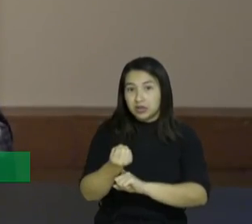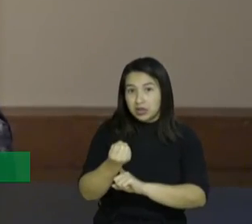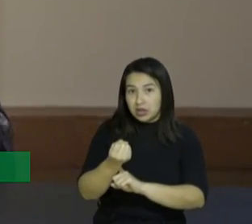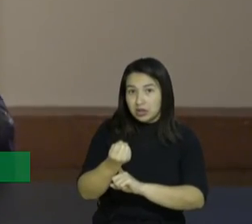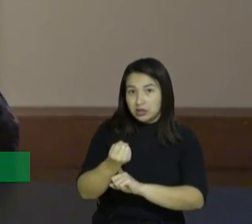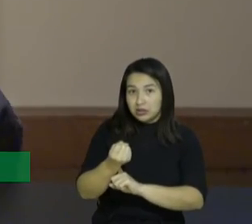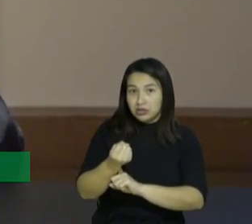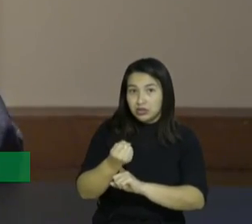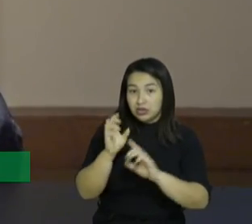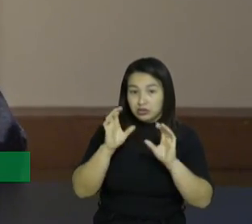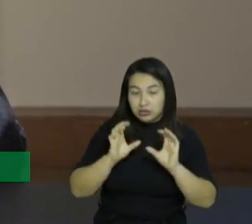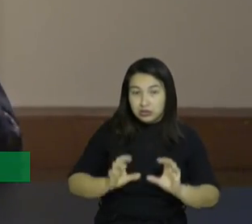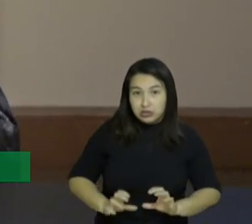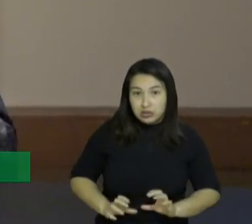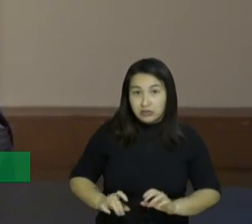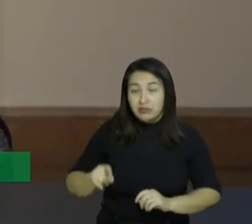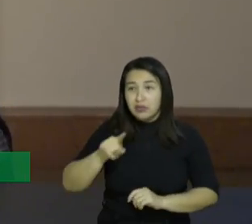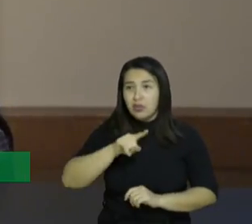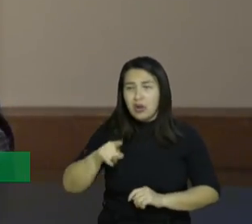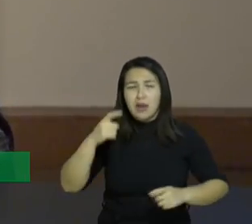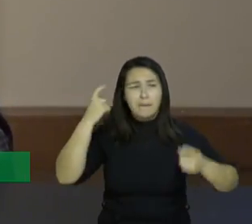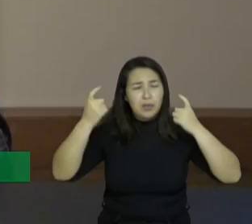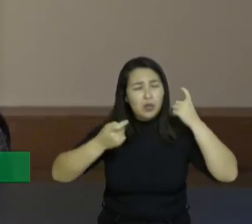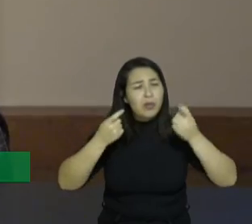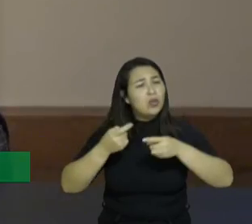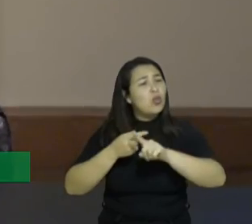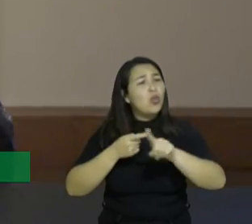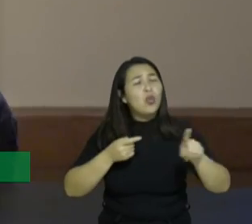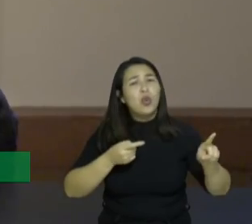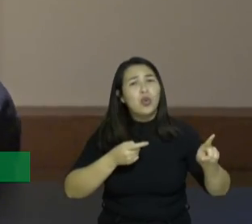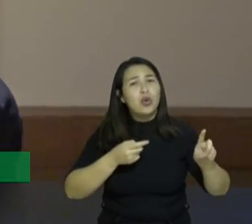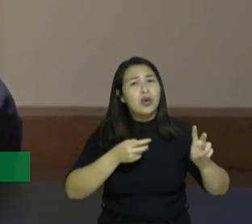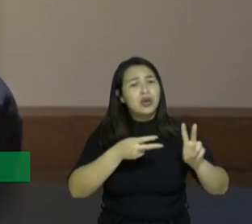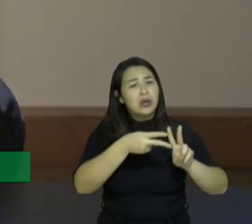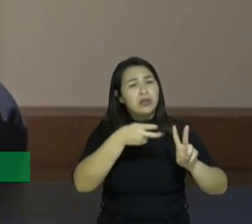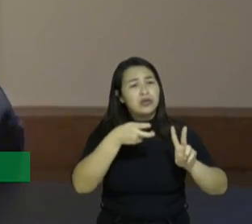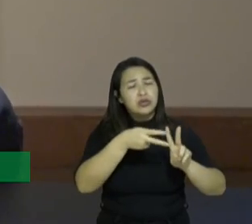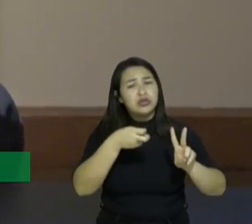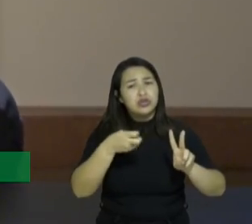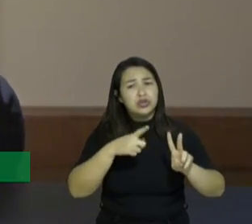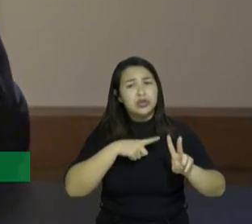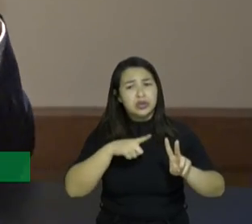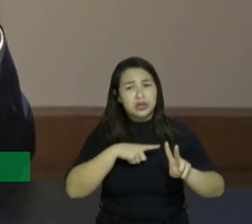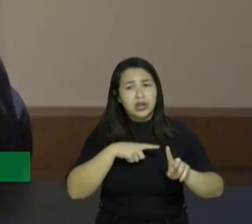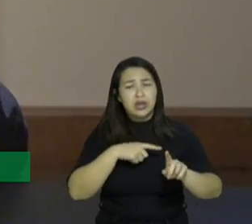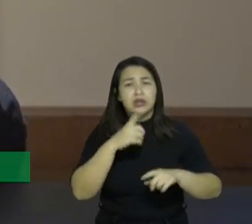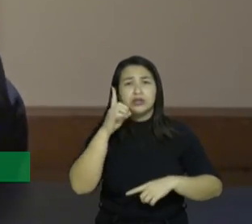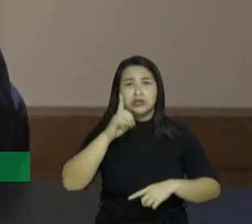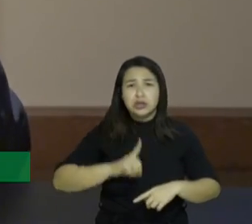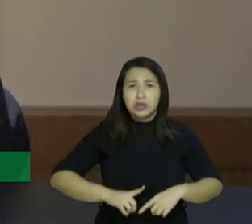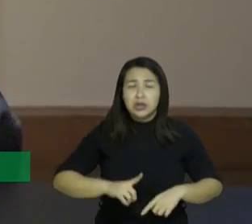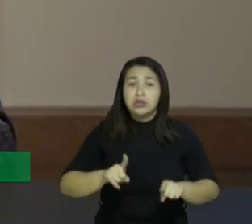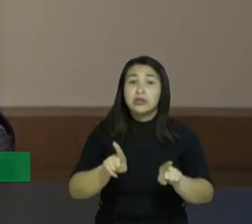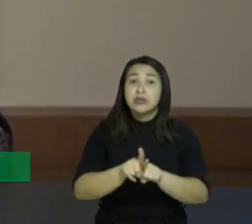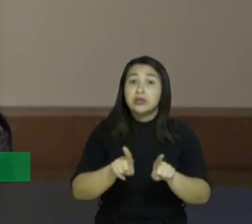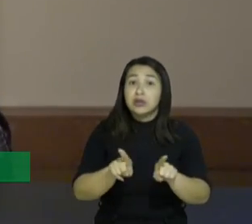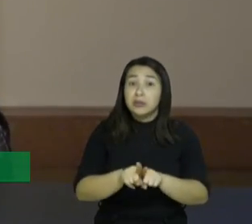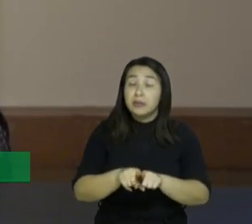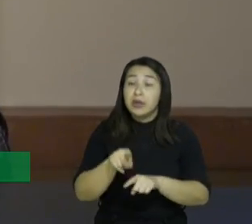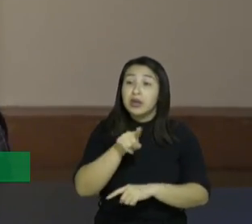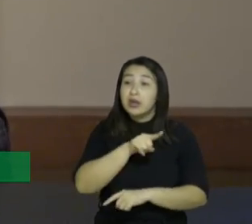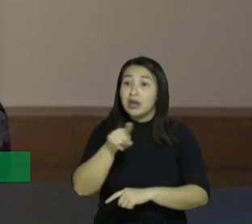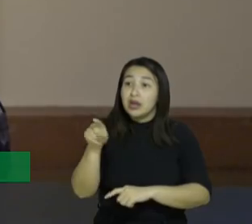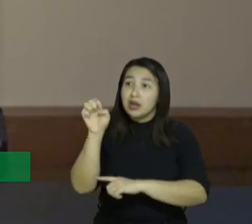eh sobre os direitos dos povos indígenas eh entre eh hges ambientalistas transnacionais e e e na Europa